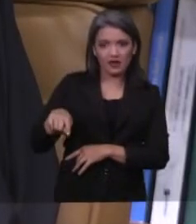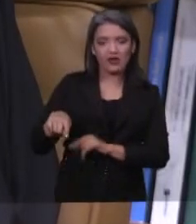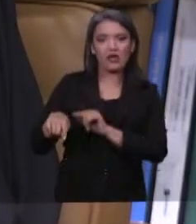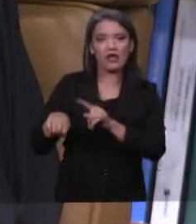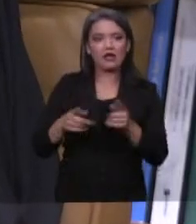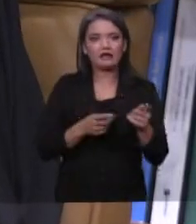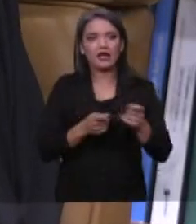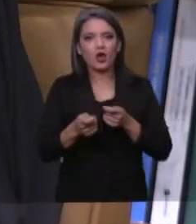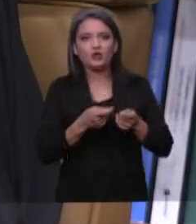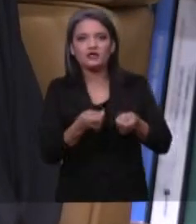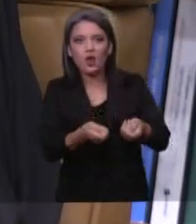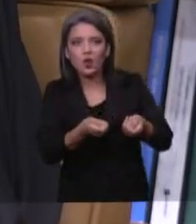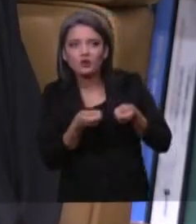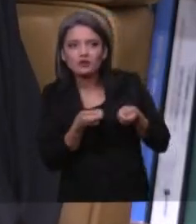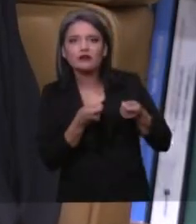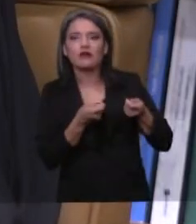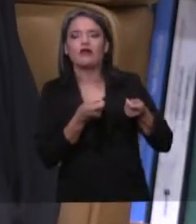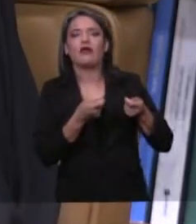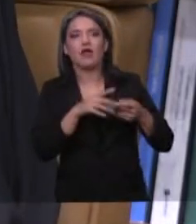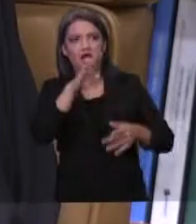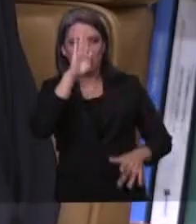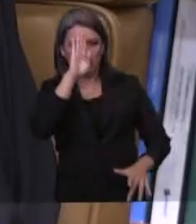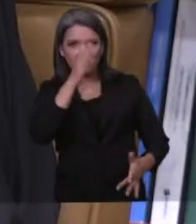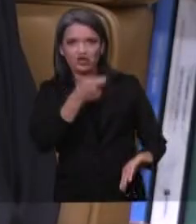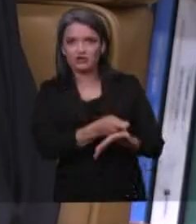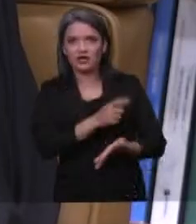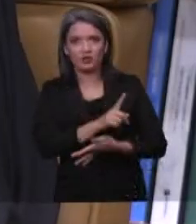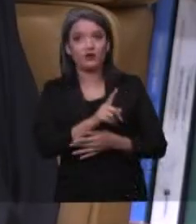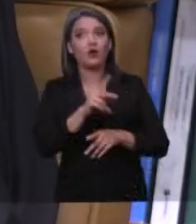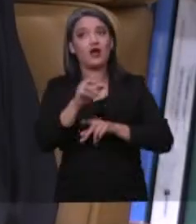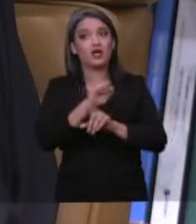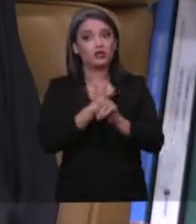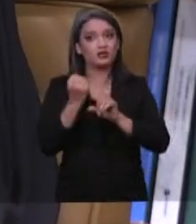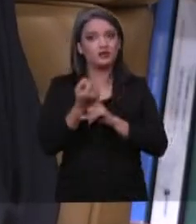ditatorial. É preciso que a sociedade também esteja